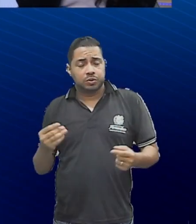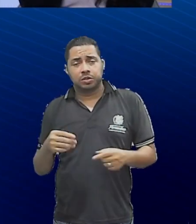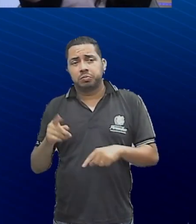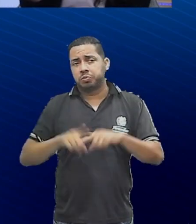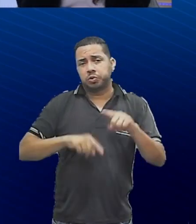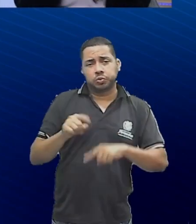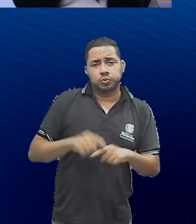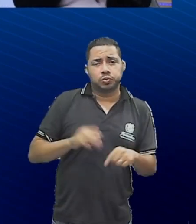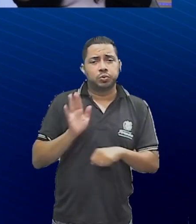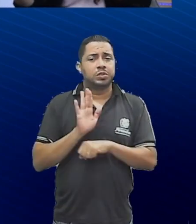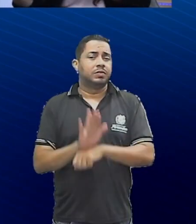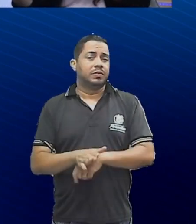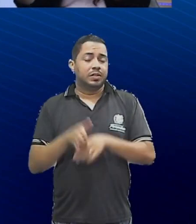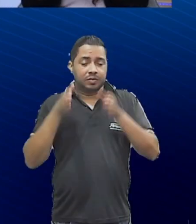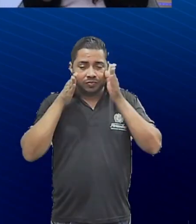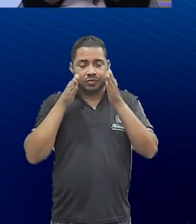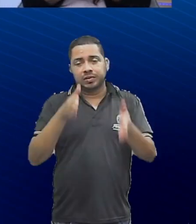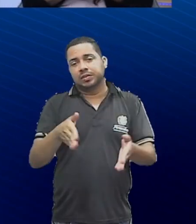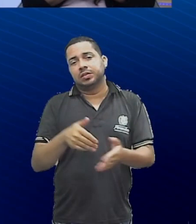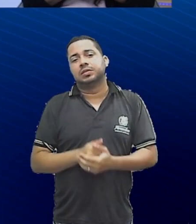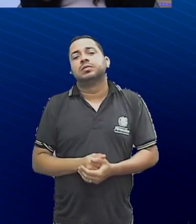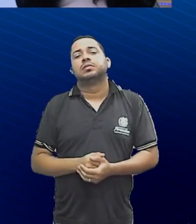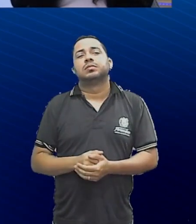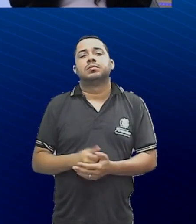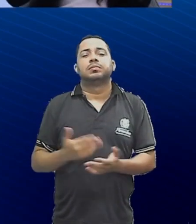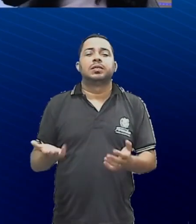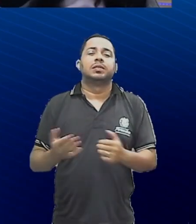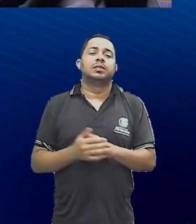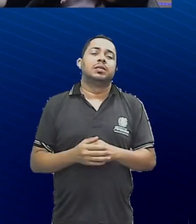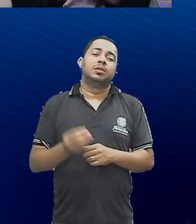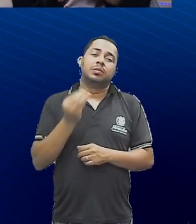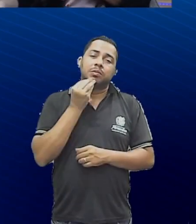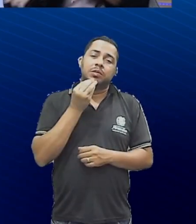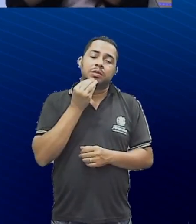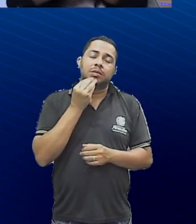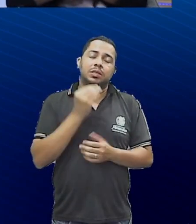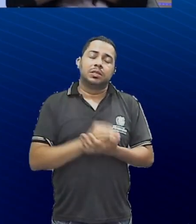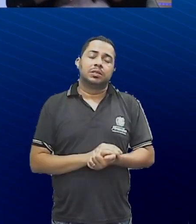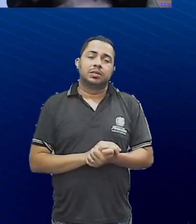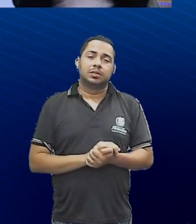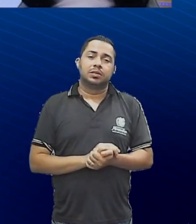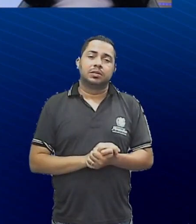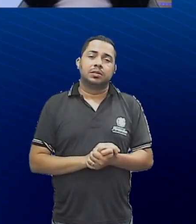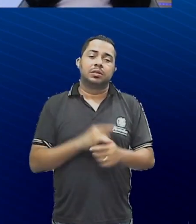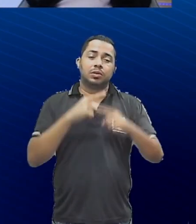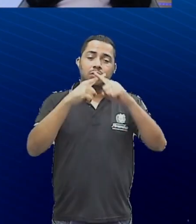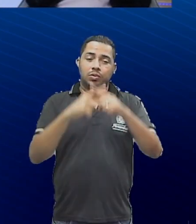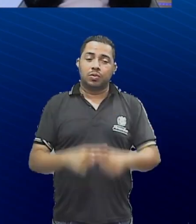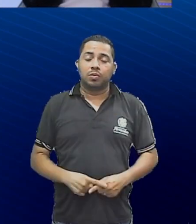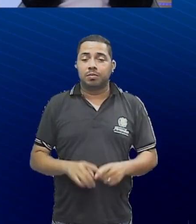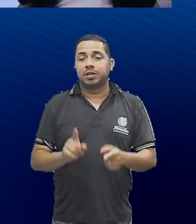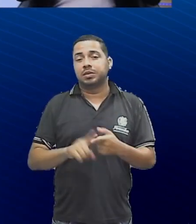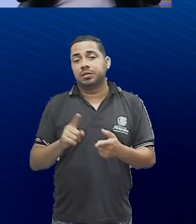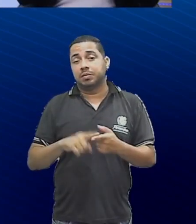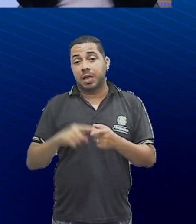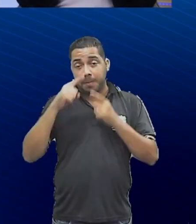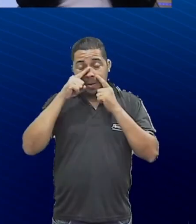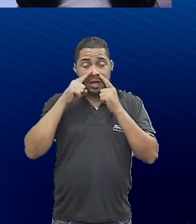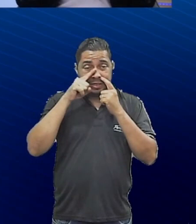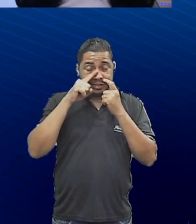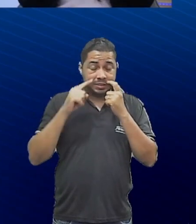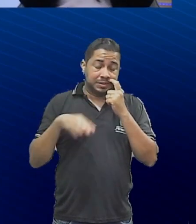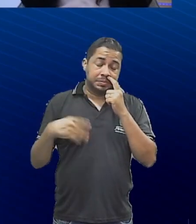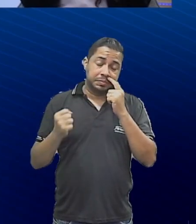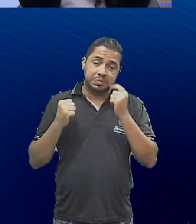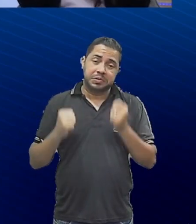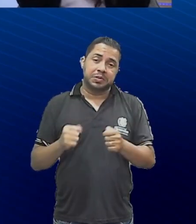algum serviço voltado para essa oportunidade, a Copa. Ameaça. A ameaça